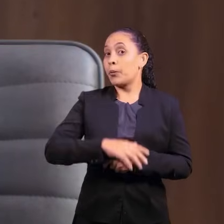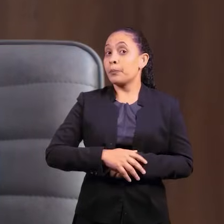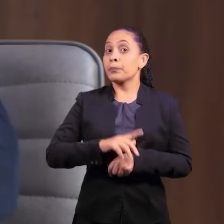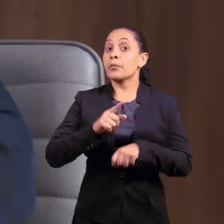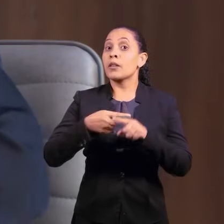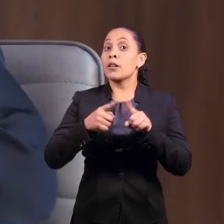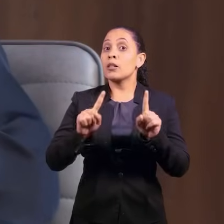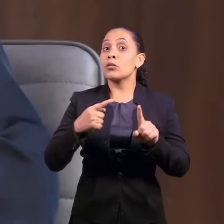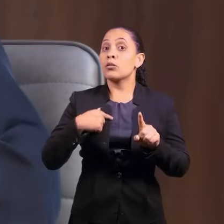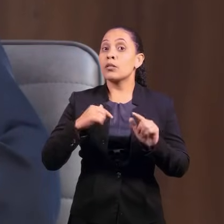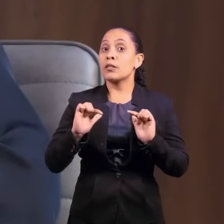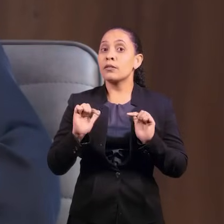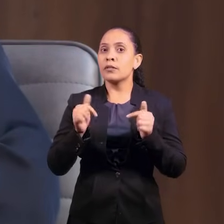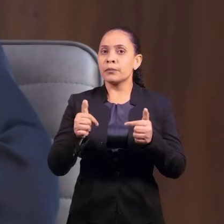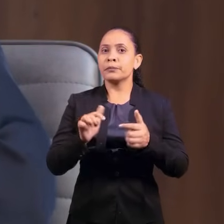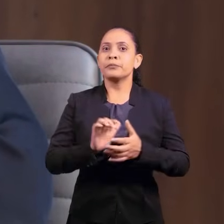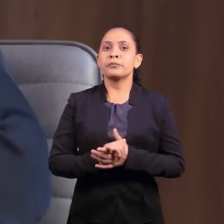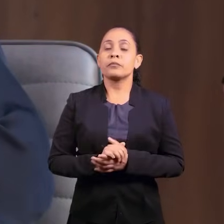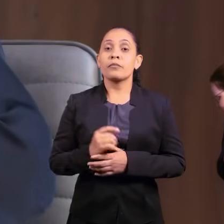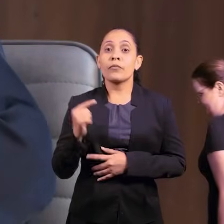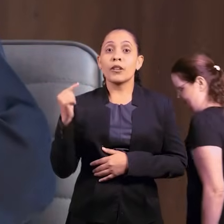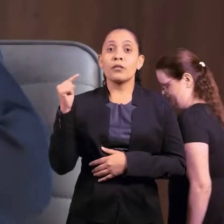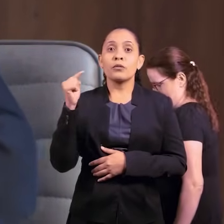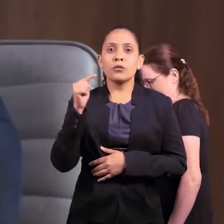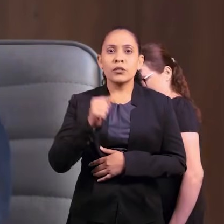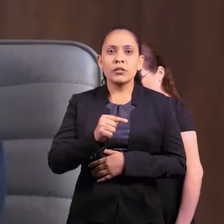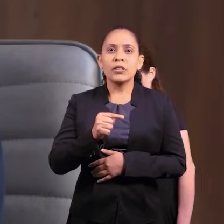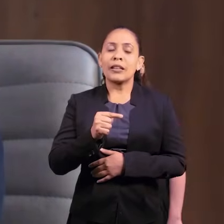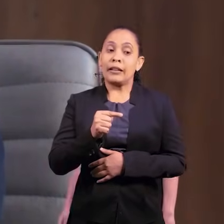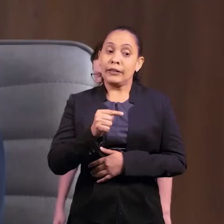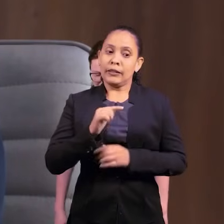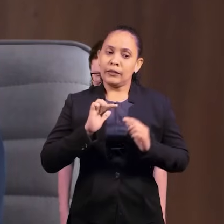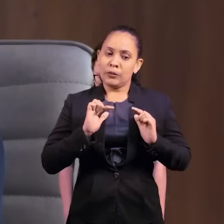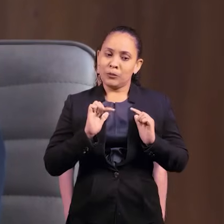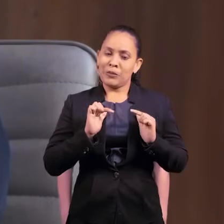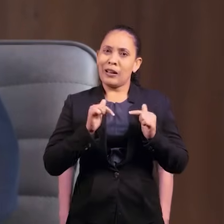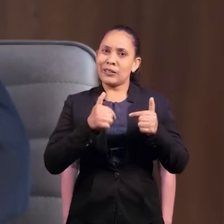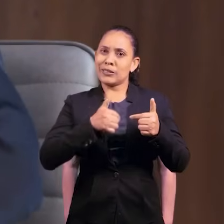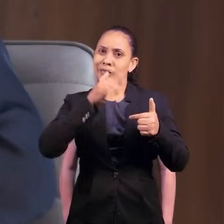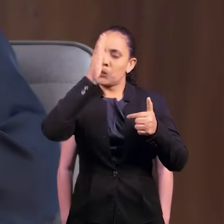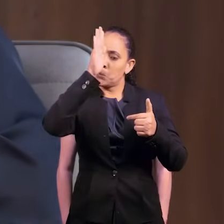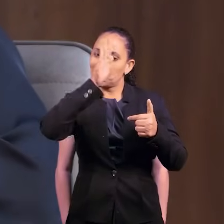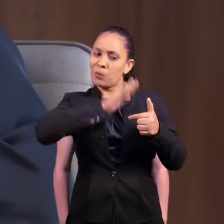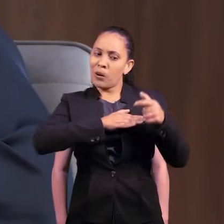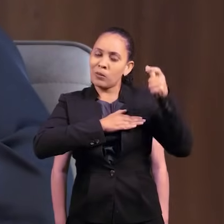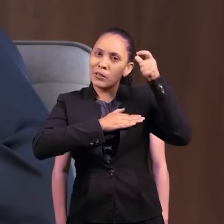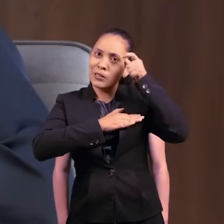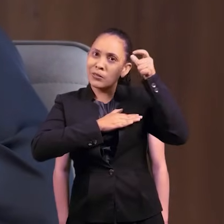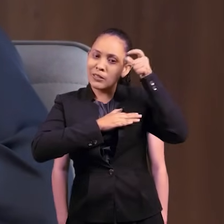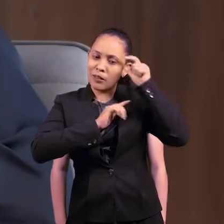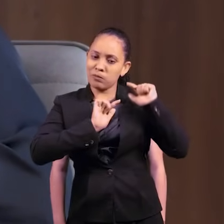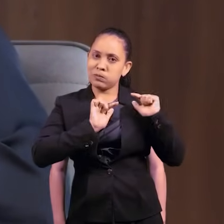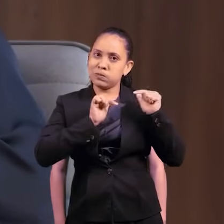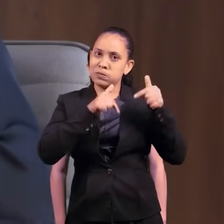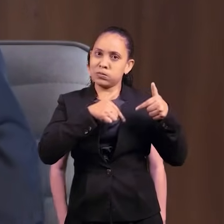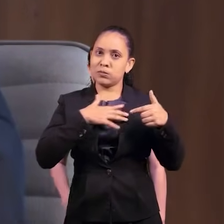Quando você faz isso, você abre uma brecha para o adversário atuar. Você causa mal a si mesmo,